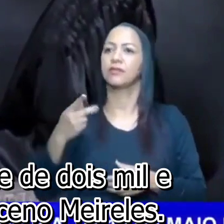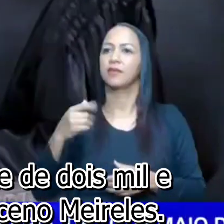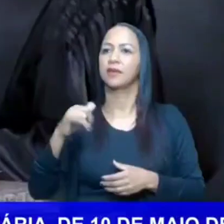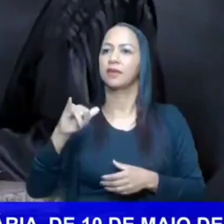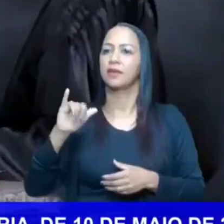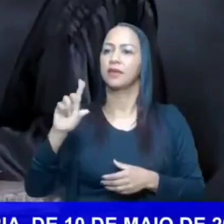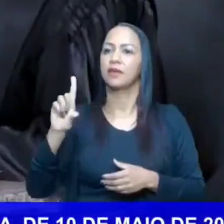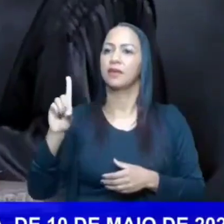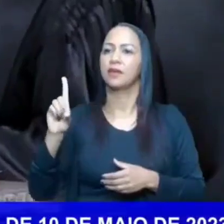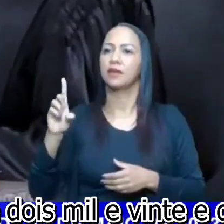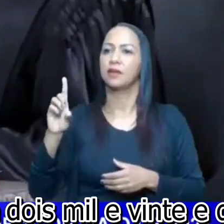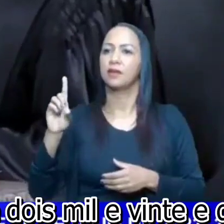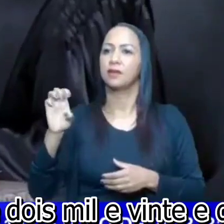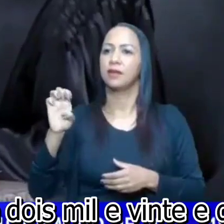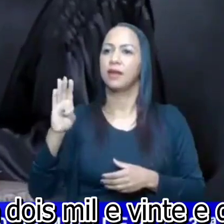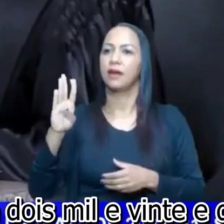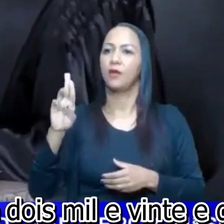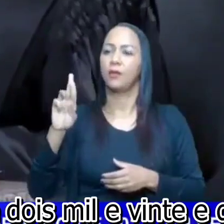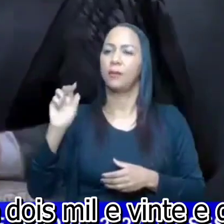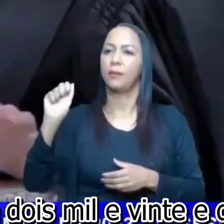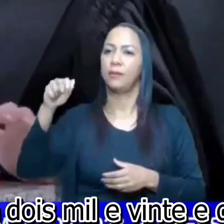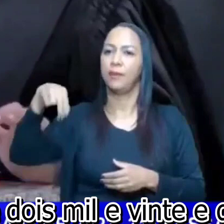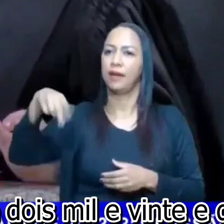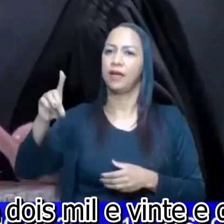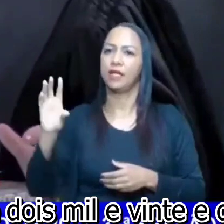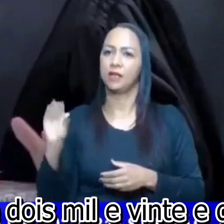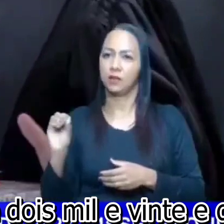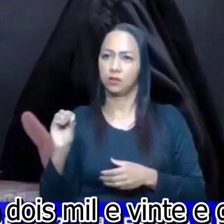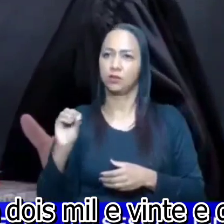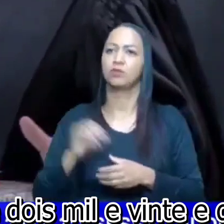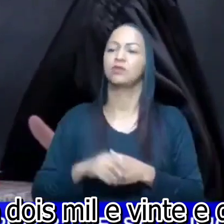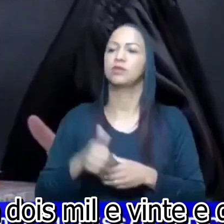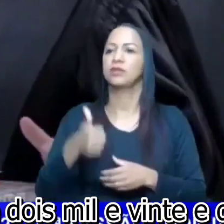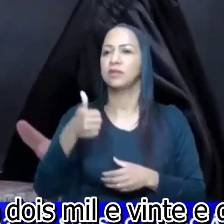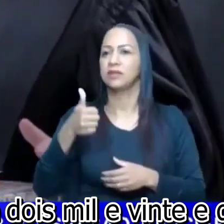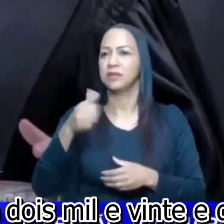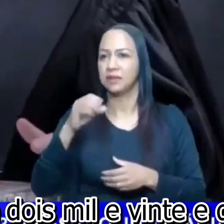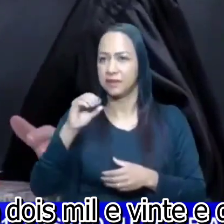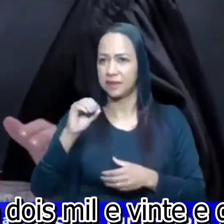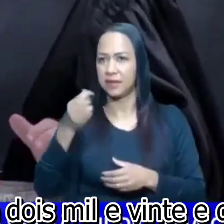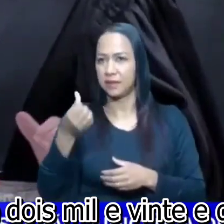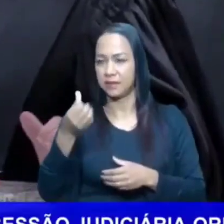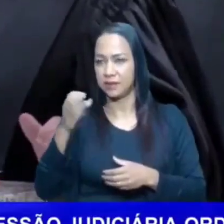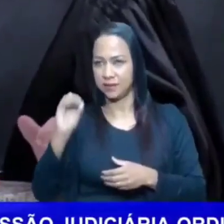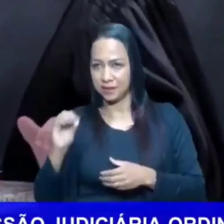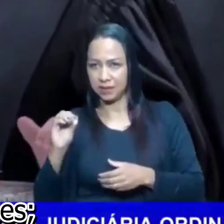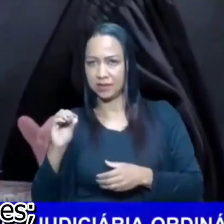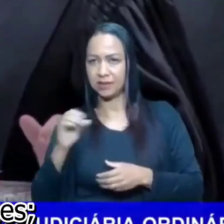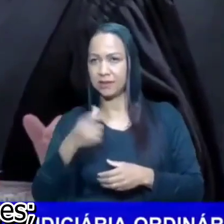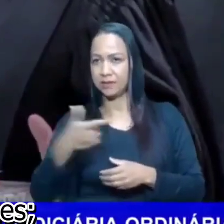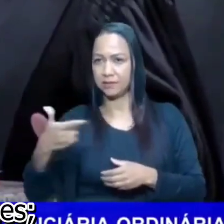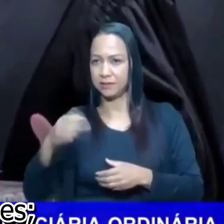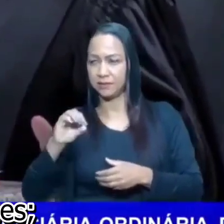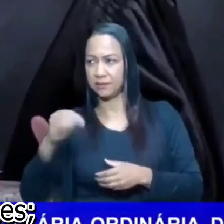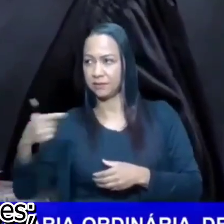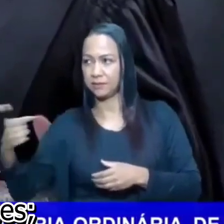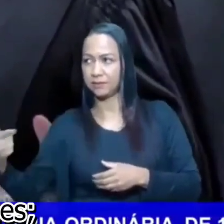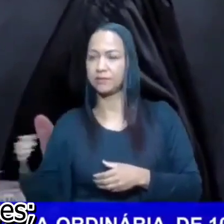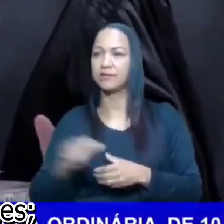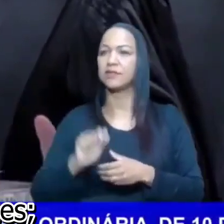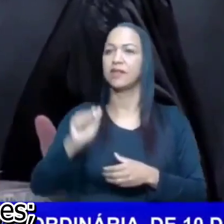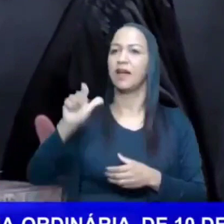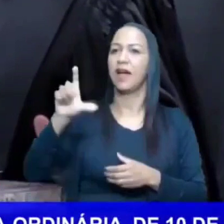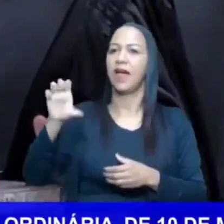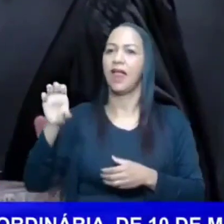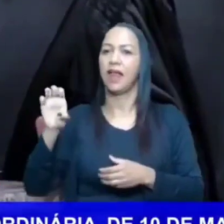Damasceno Meirelles. A prestação de contas 060-1234 de 2022, interessado é Alex Dione